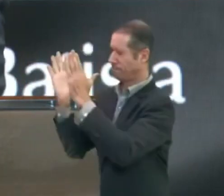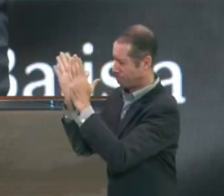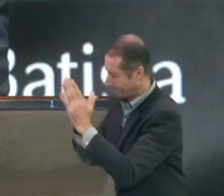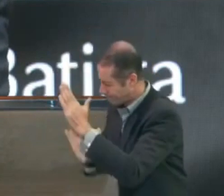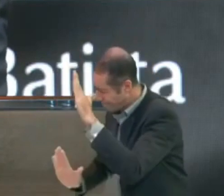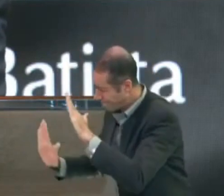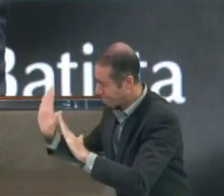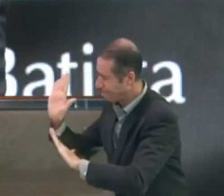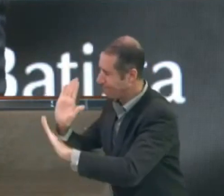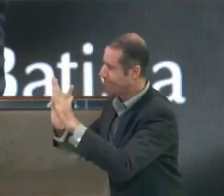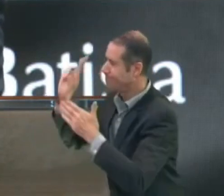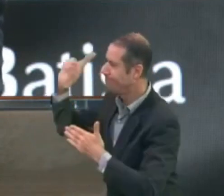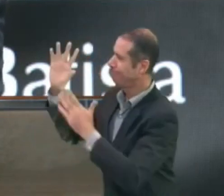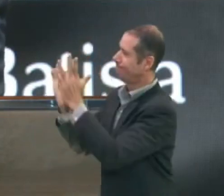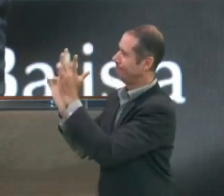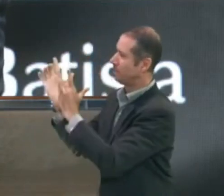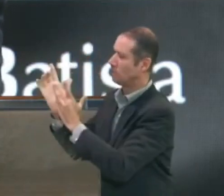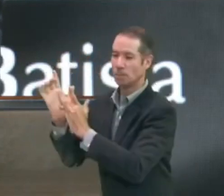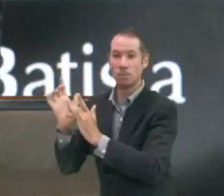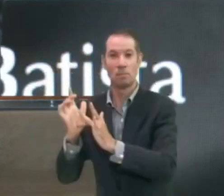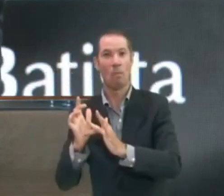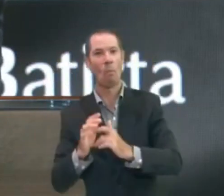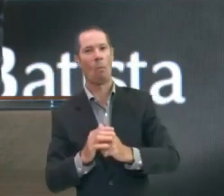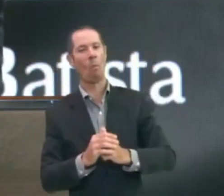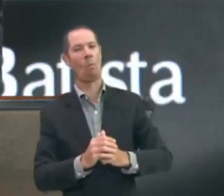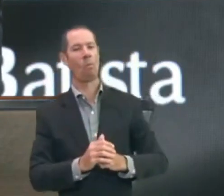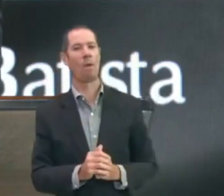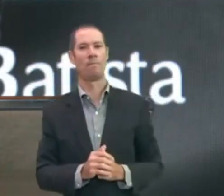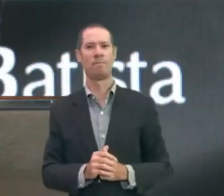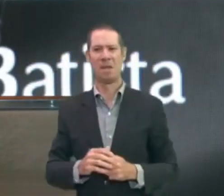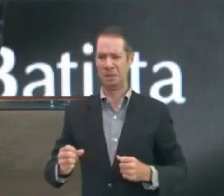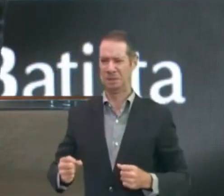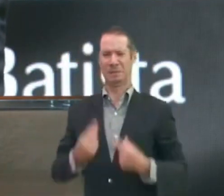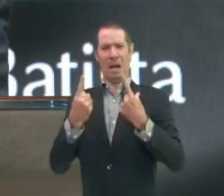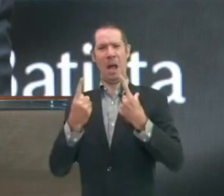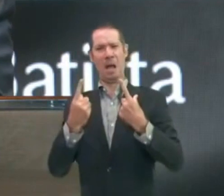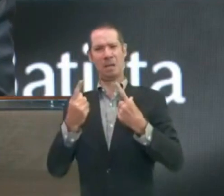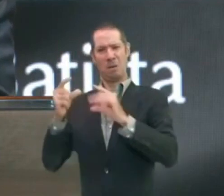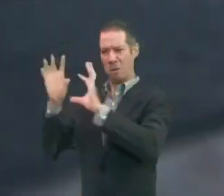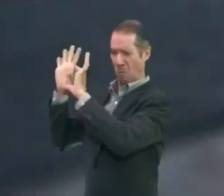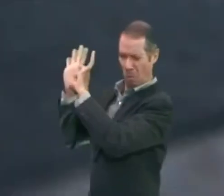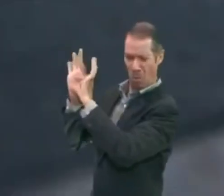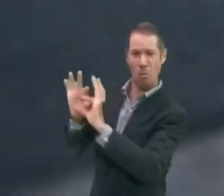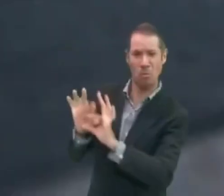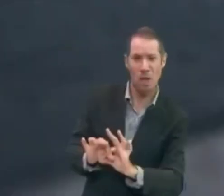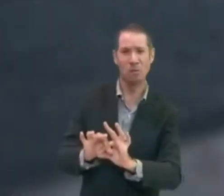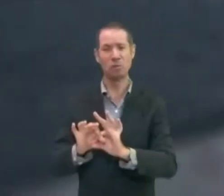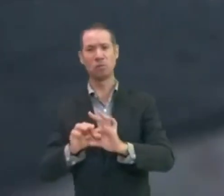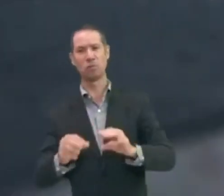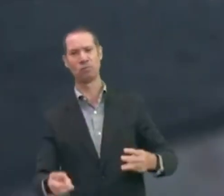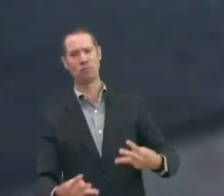o Senhor Jesus. E essa é uma coisa estranha no contexto de um